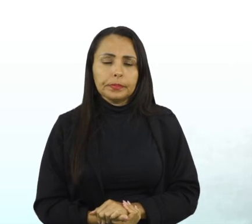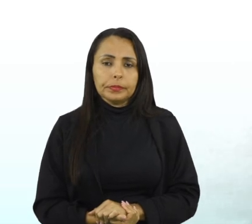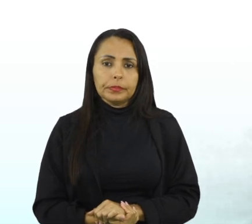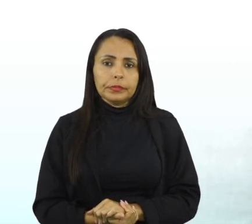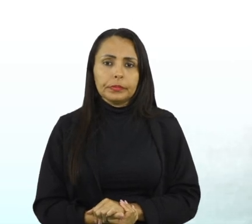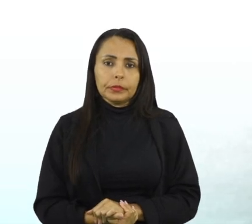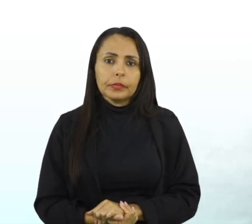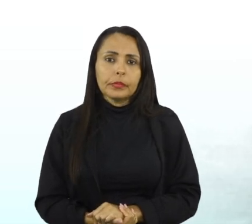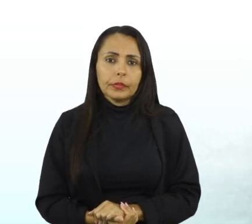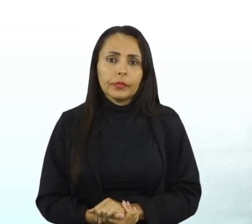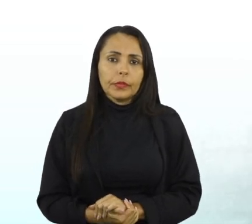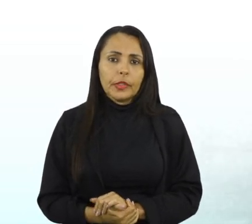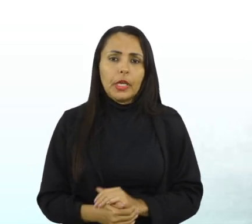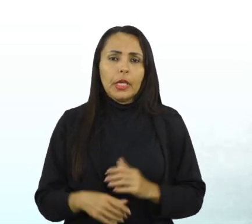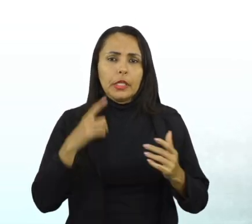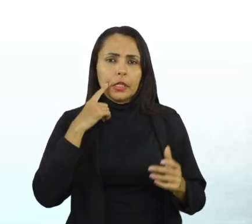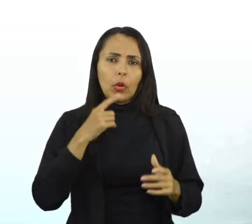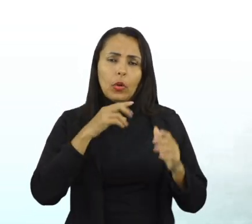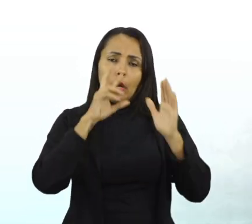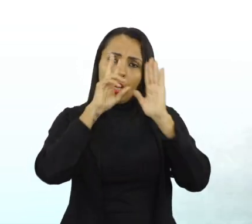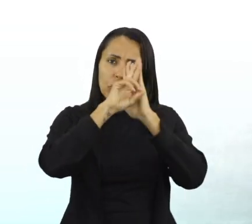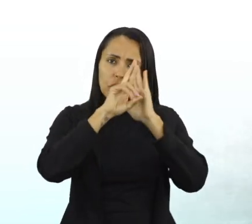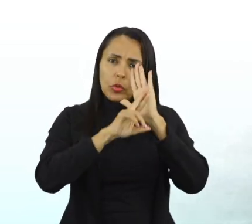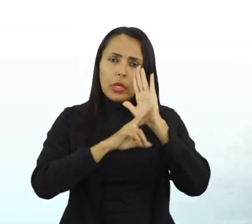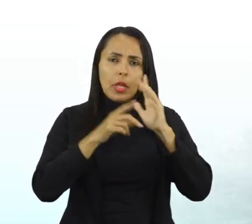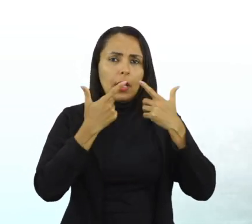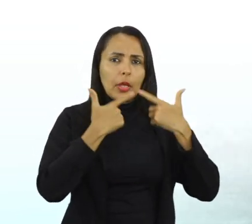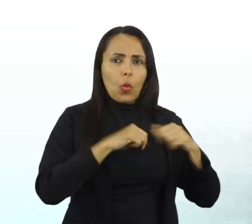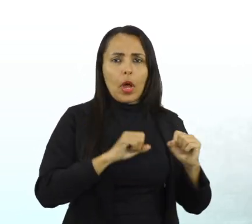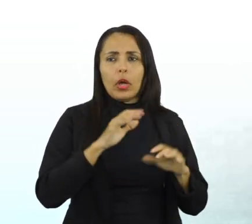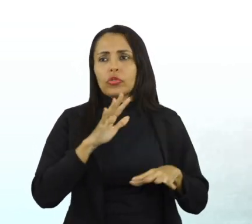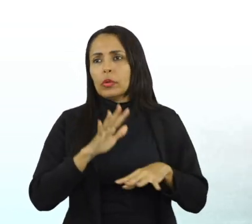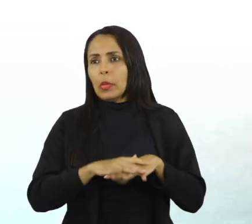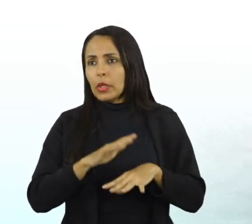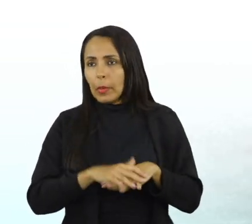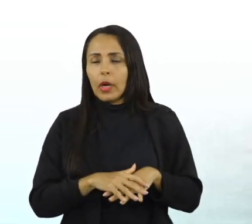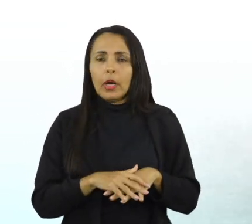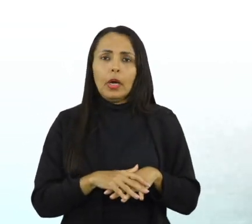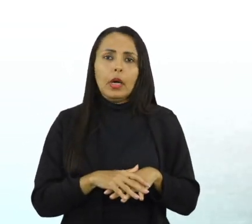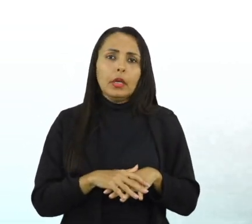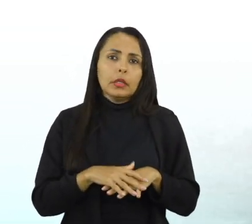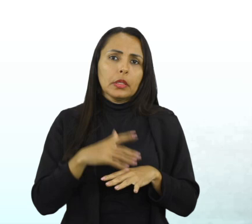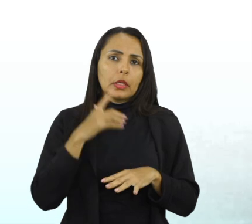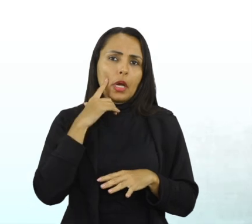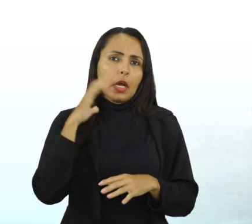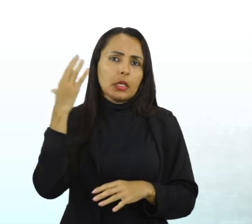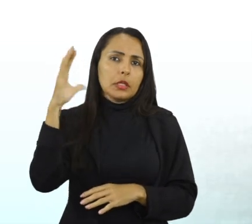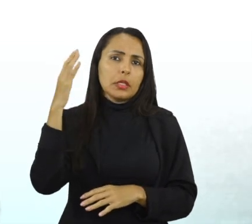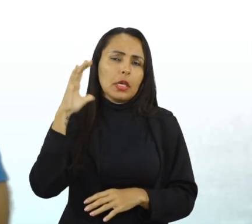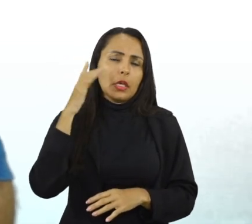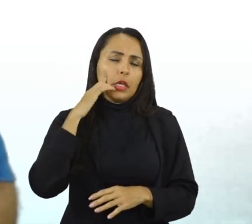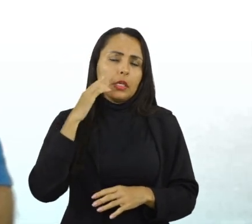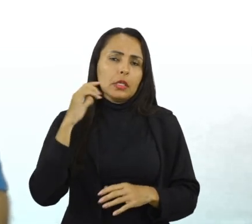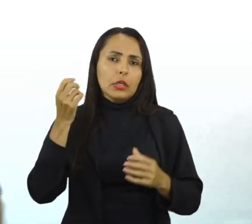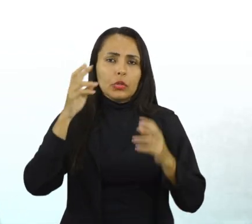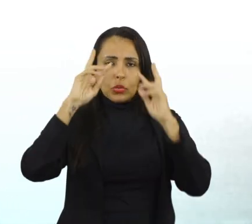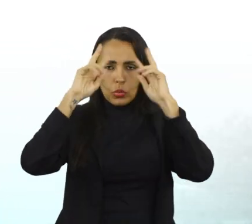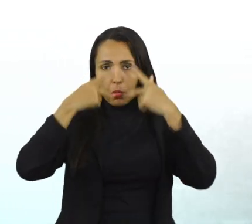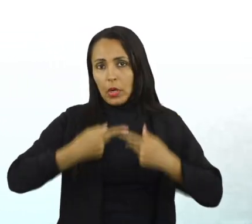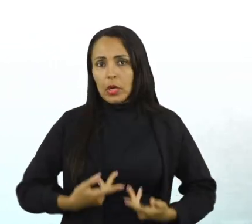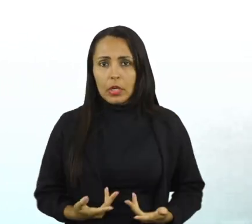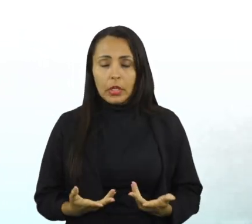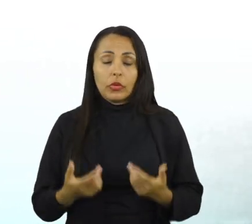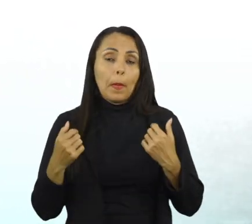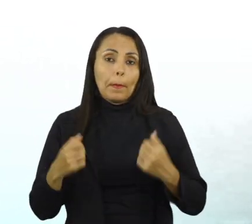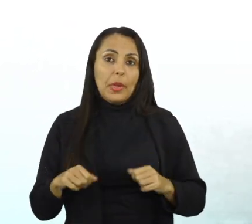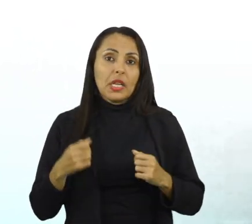Tá? Então, resolver questões, seja de linguagem, seja de matemática, ciências da natureza, ciências humanas, você